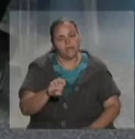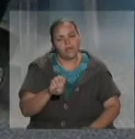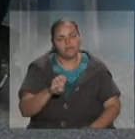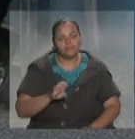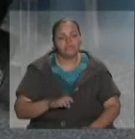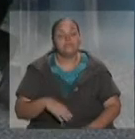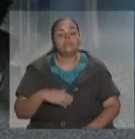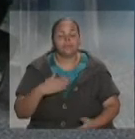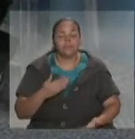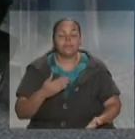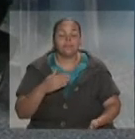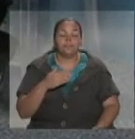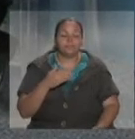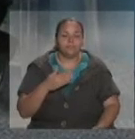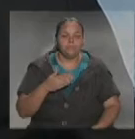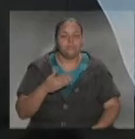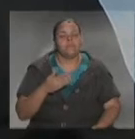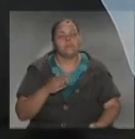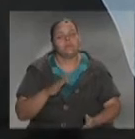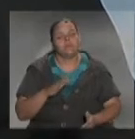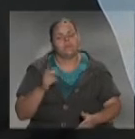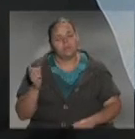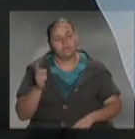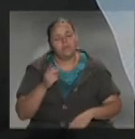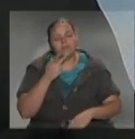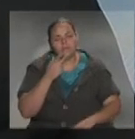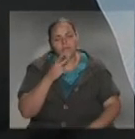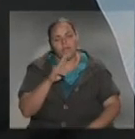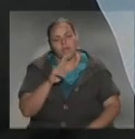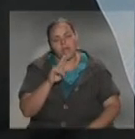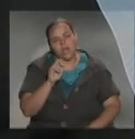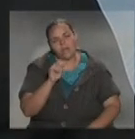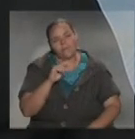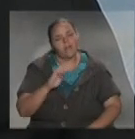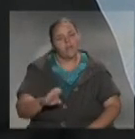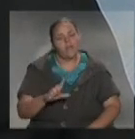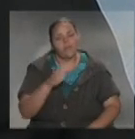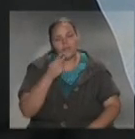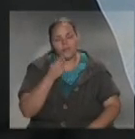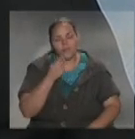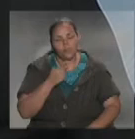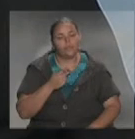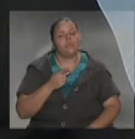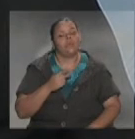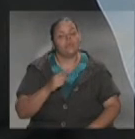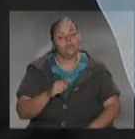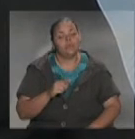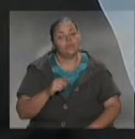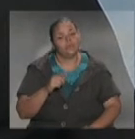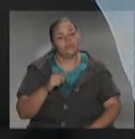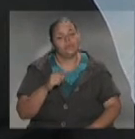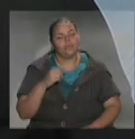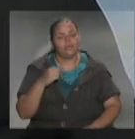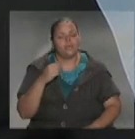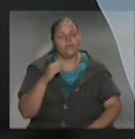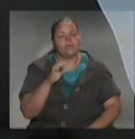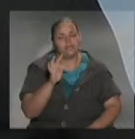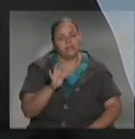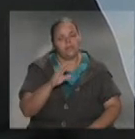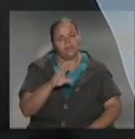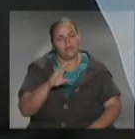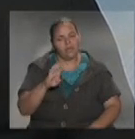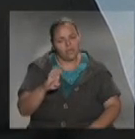Pois até dentro do que o Rafael falou, né, o tribunal já